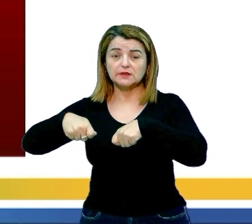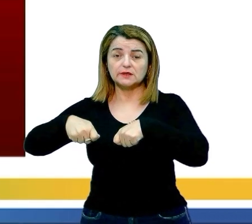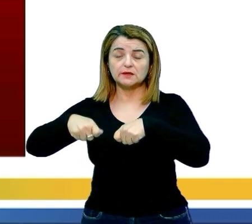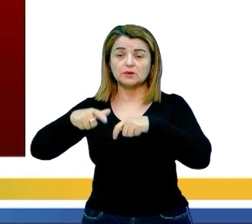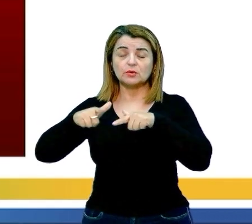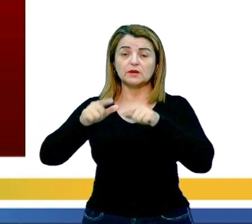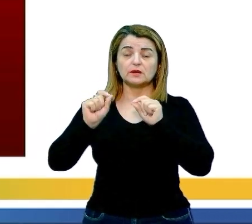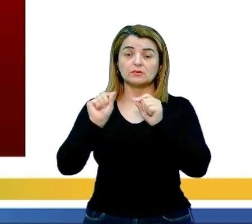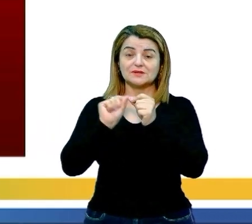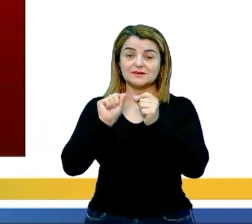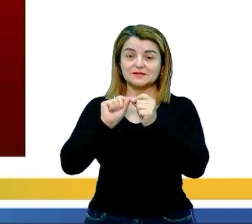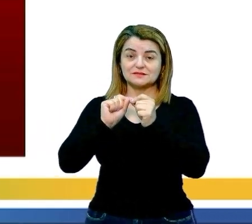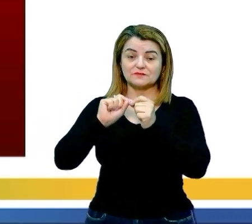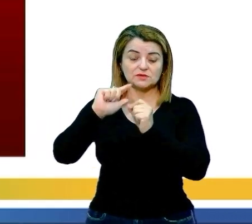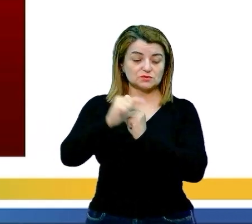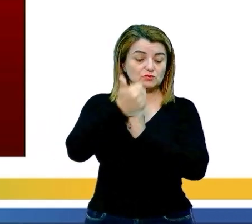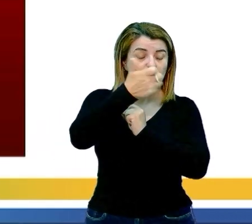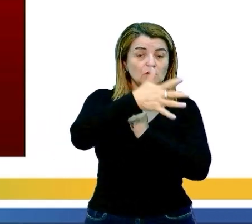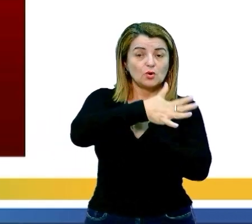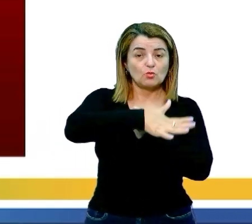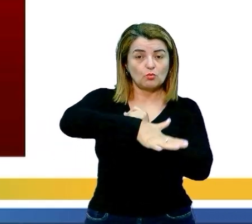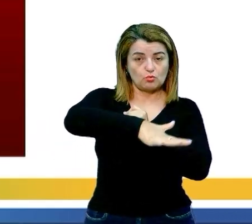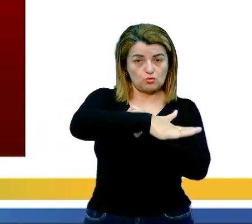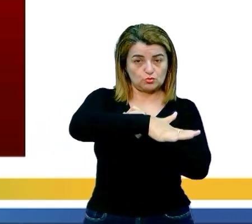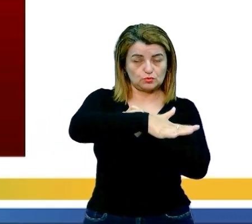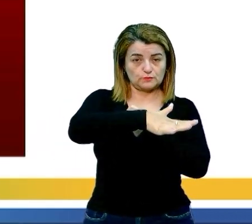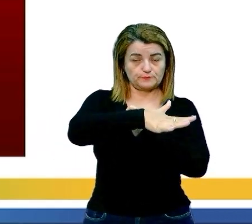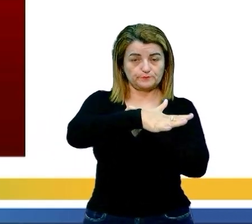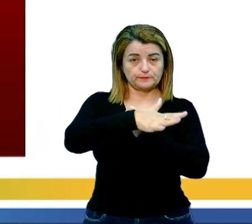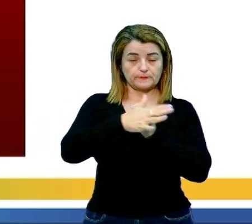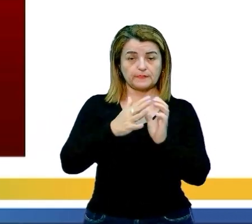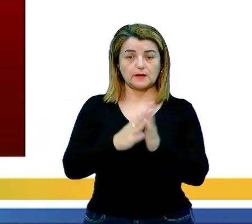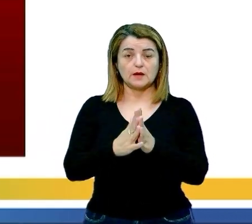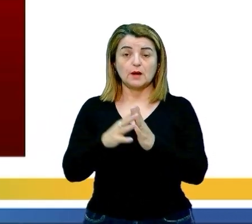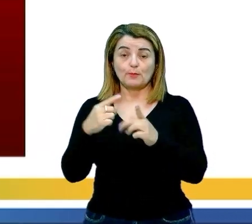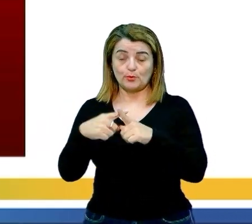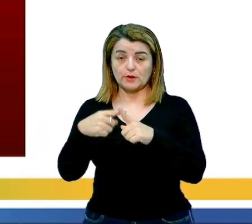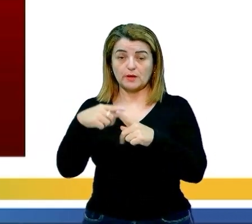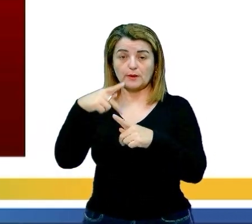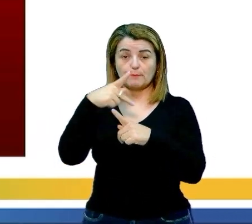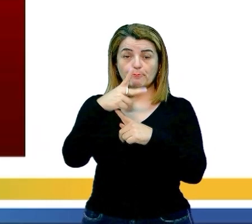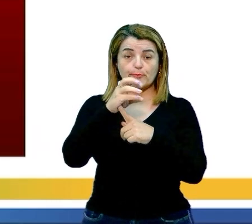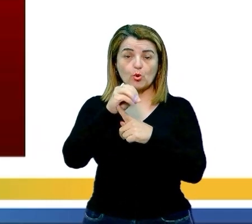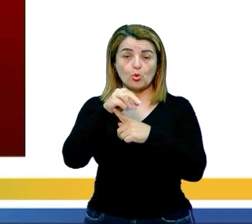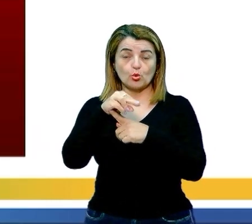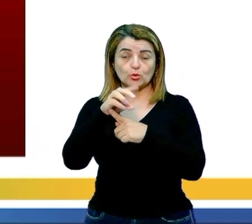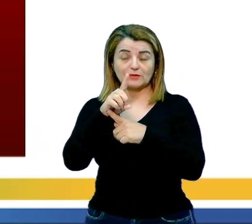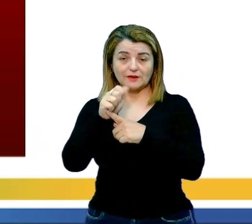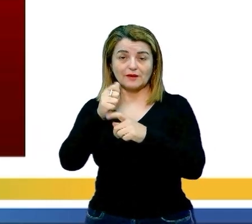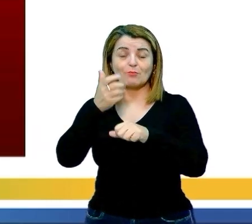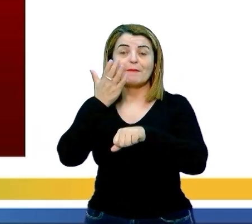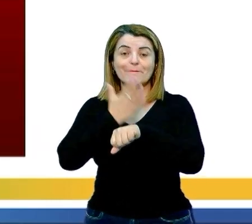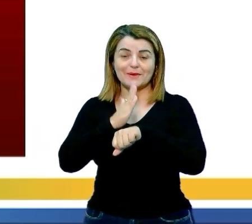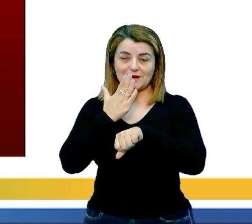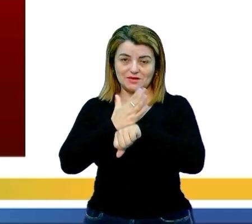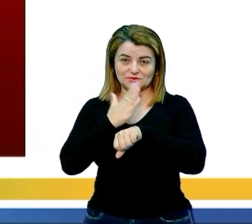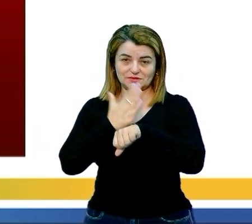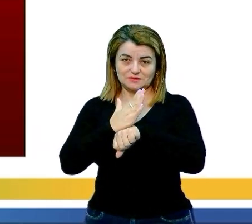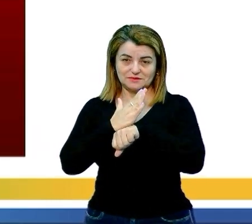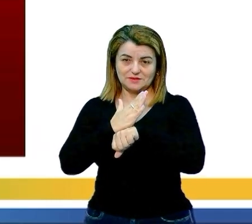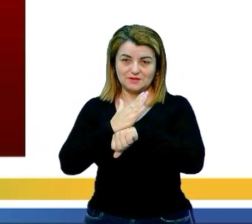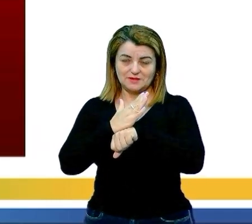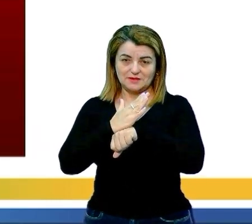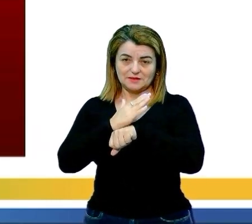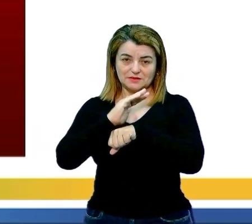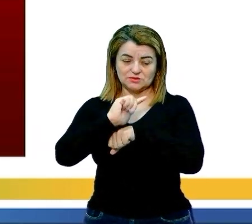outros. Então, o poder é uma prática, mas ao mesmo tempo é uma prática que eu exerço em cima